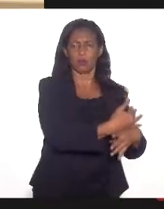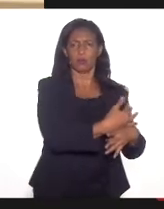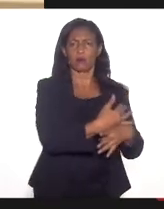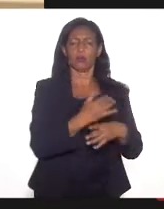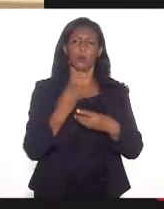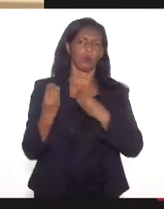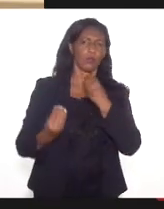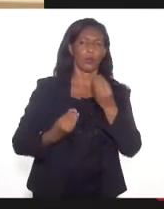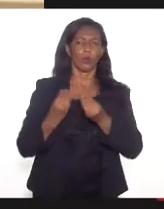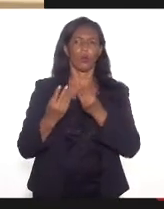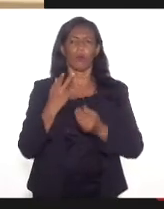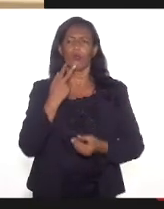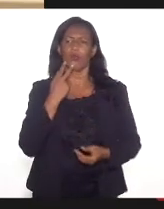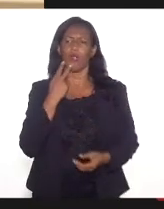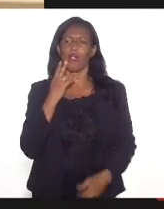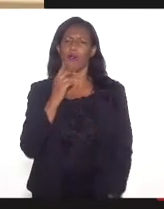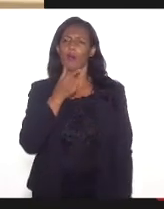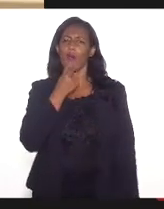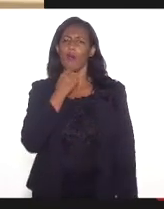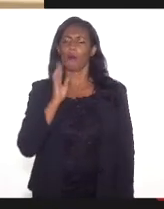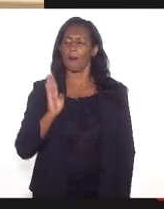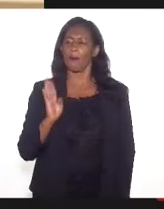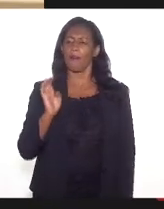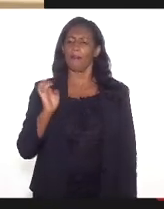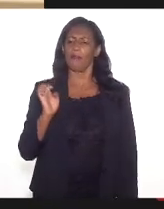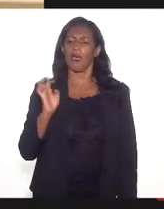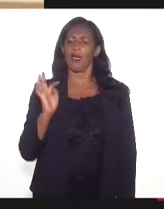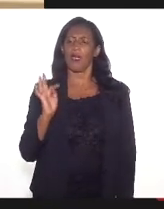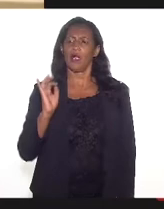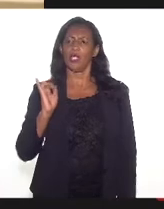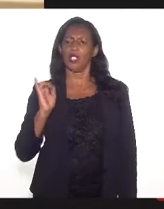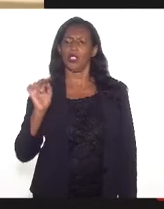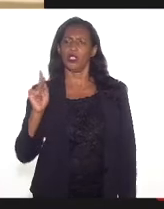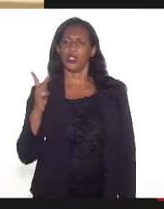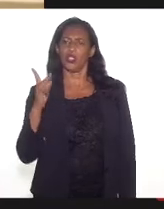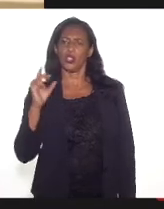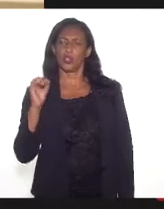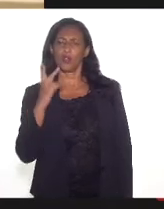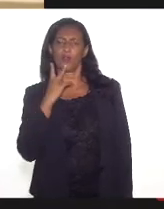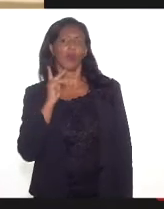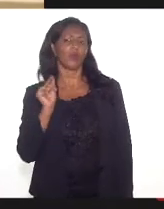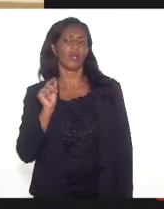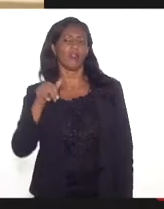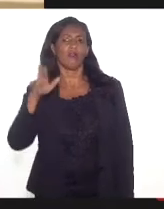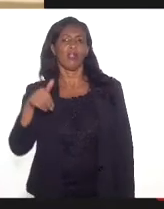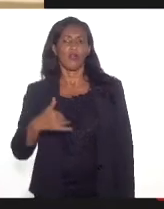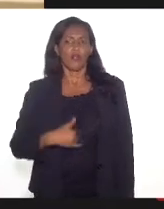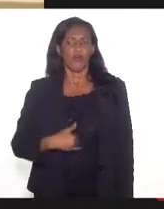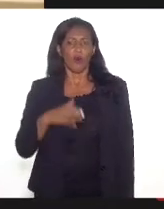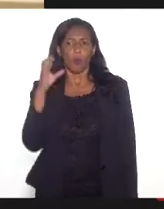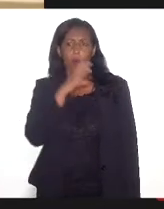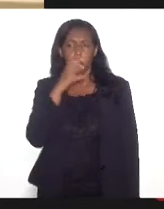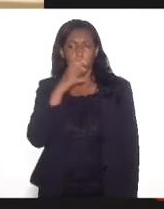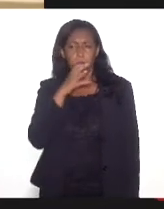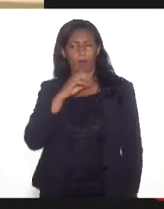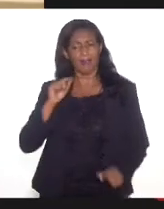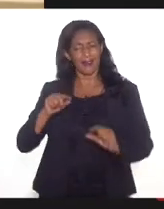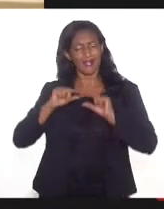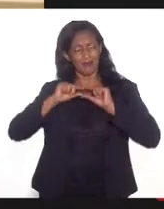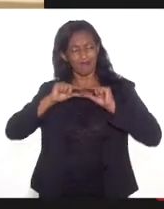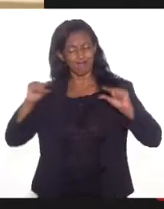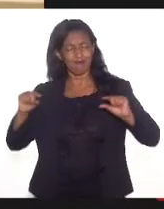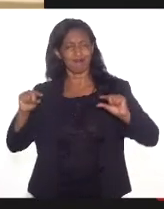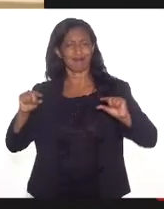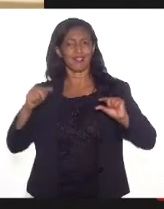o saudoso Betinho, quem tem fome tem pressa. E essa comissão traz no seu cerne todo o debate